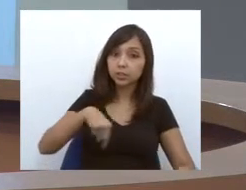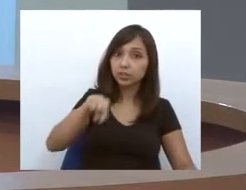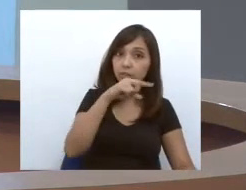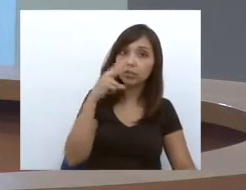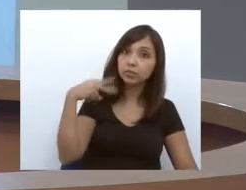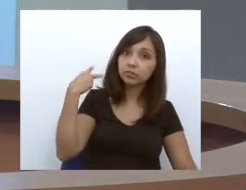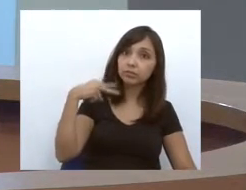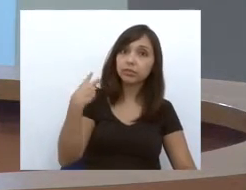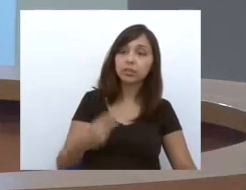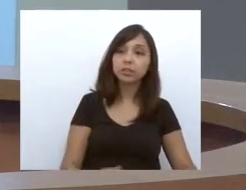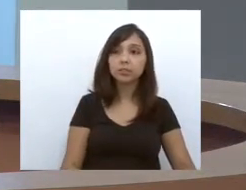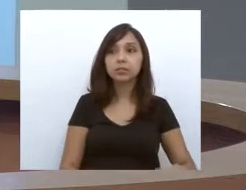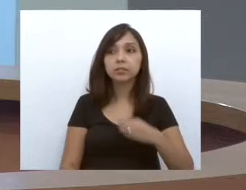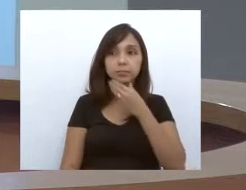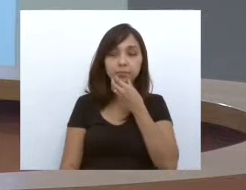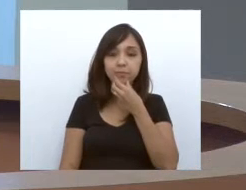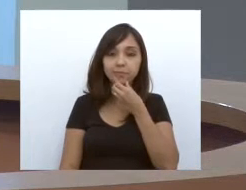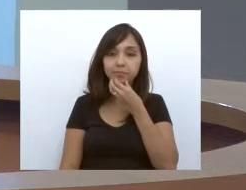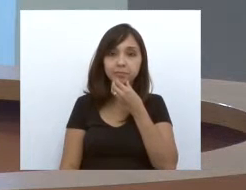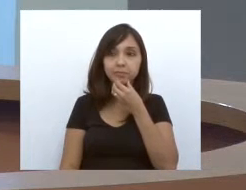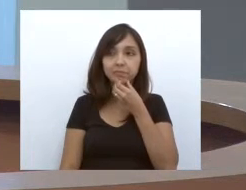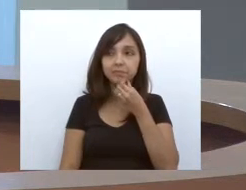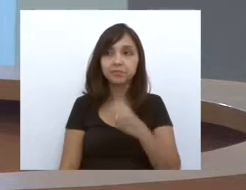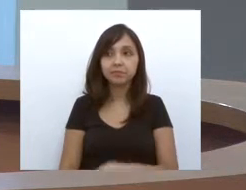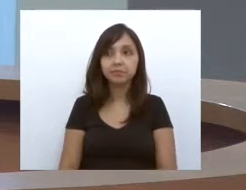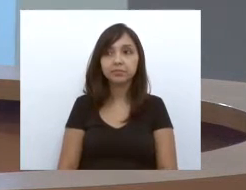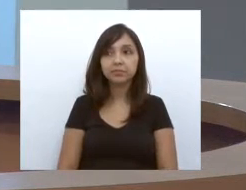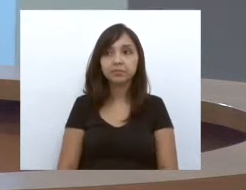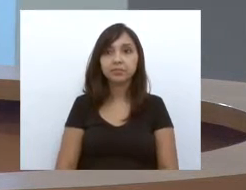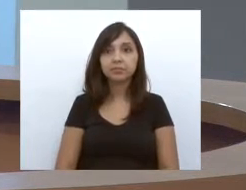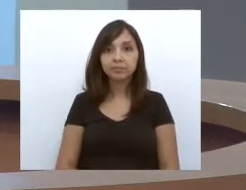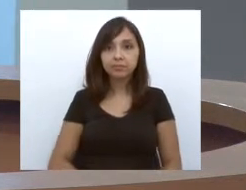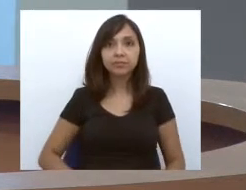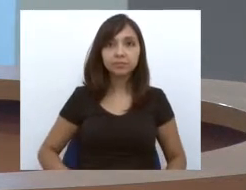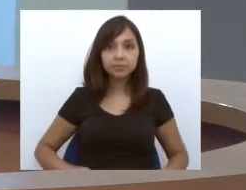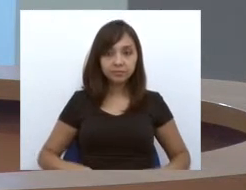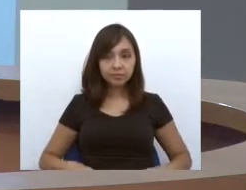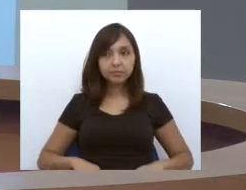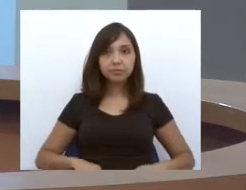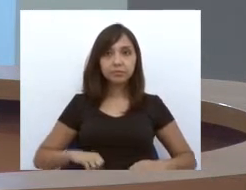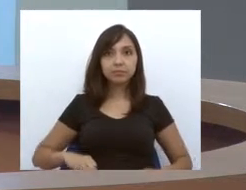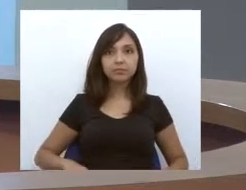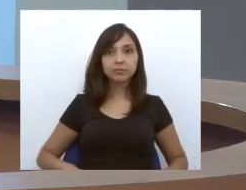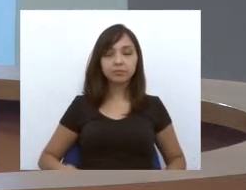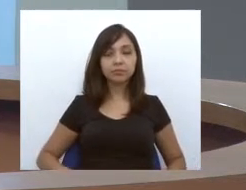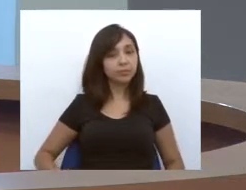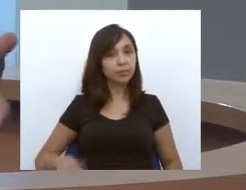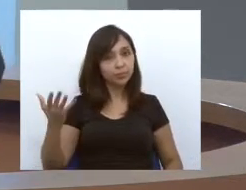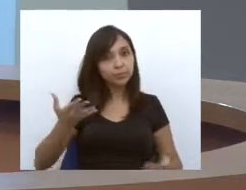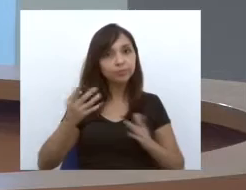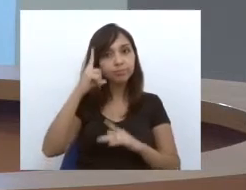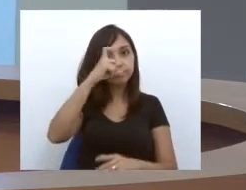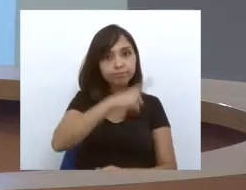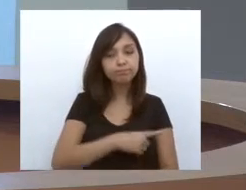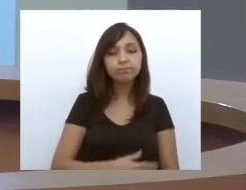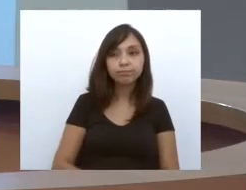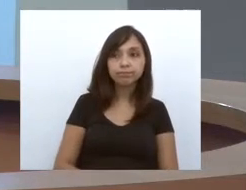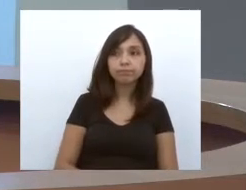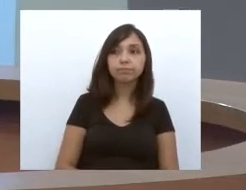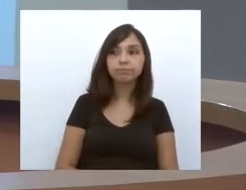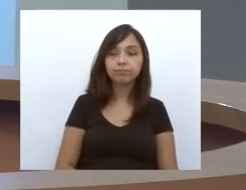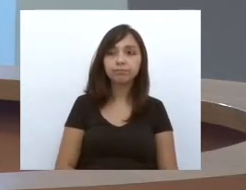vereadores, e nós, não dá, está impossível tocar a sessão aqui, é impossível.